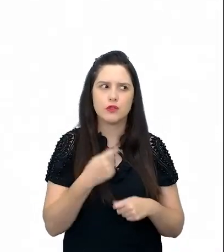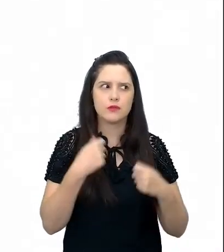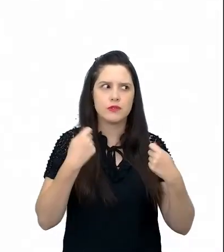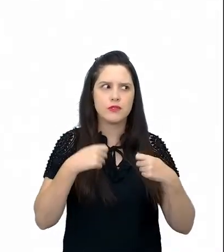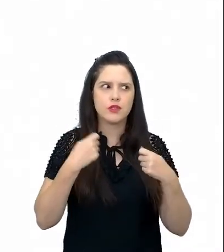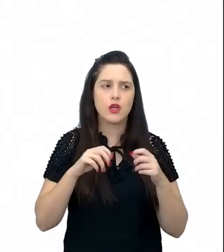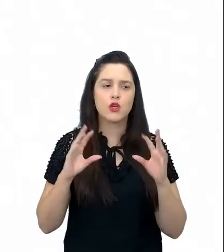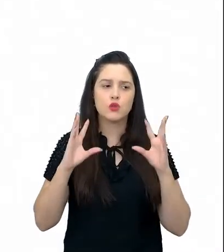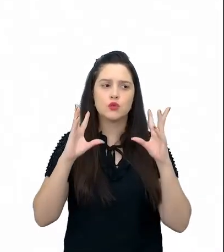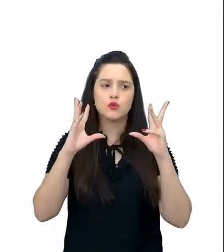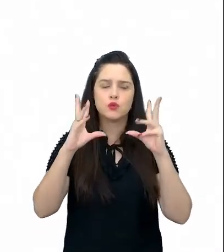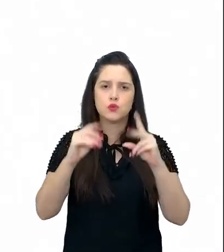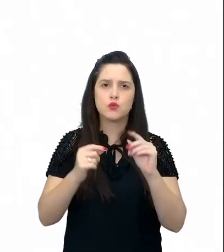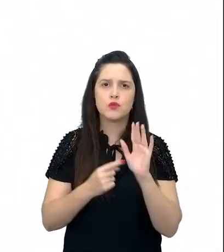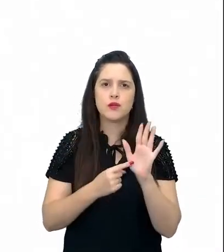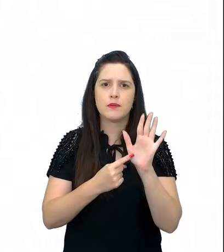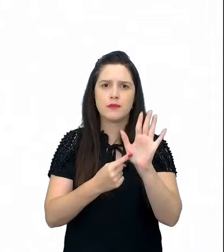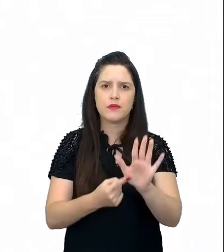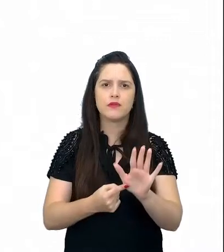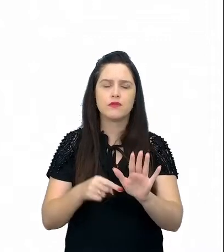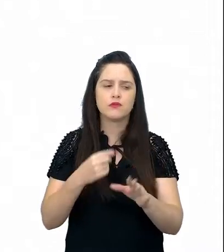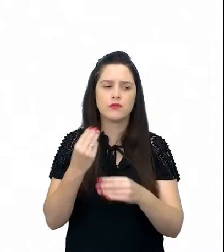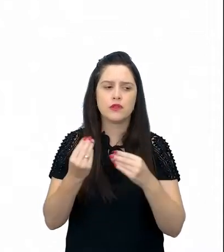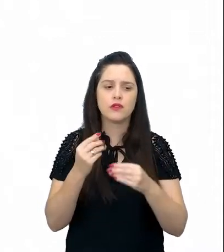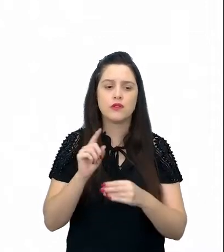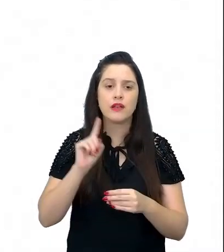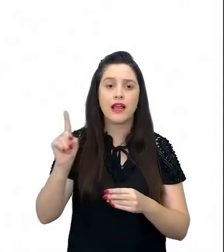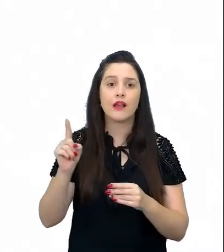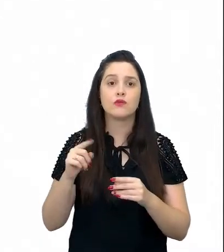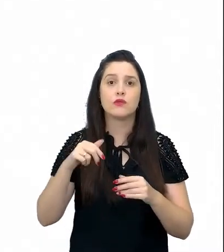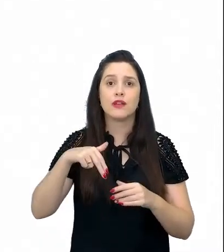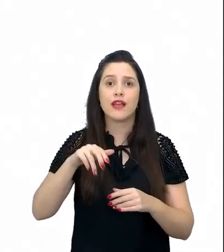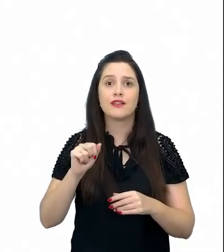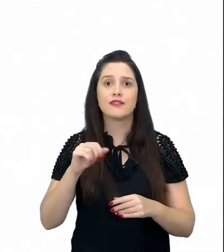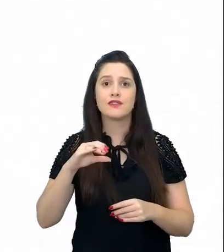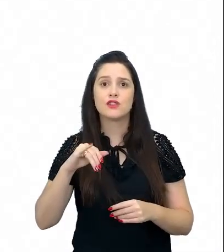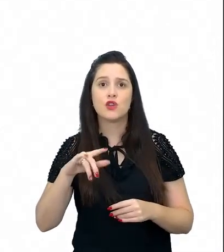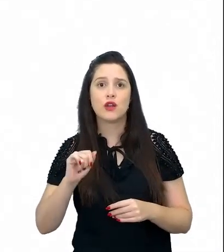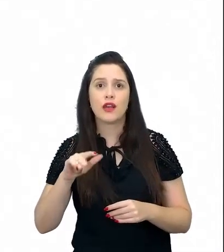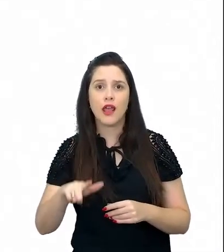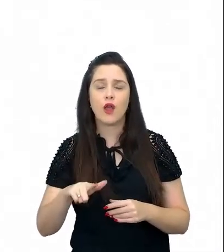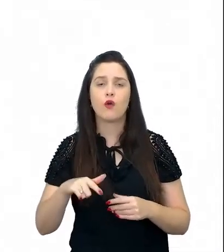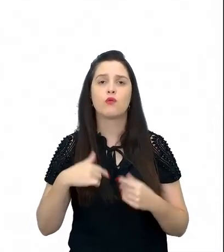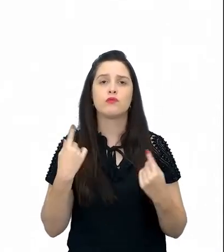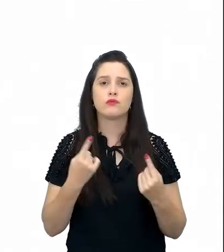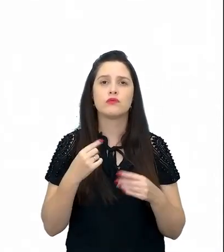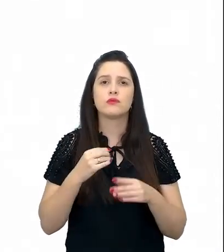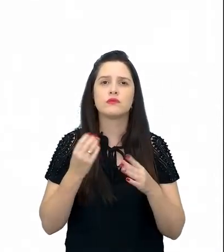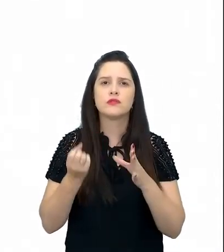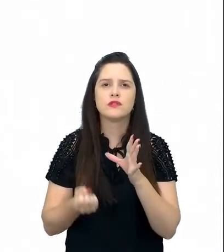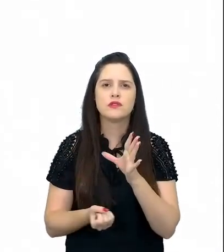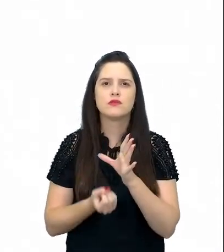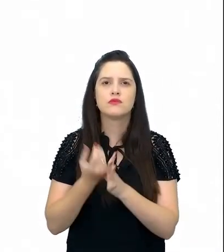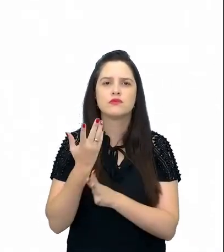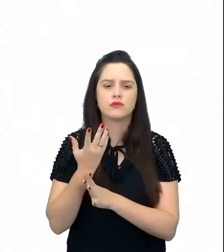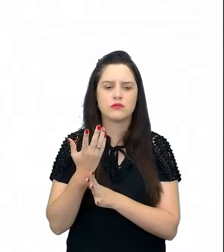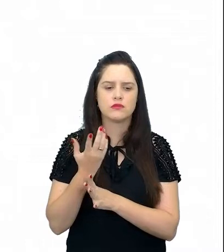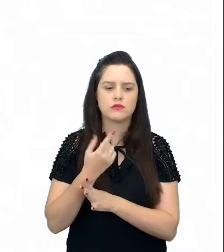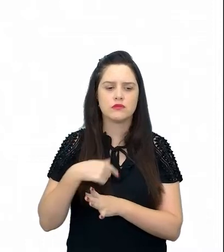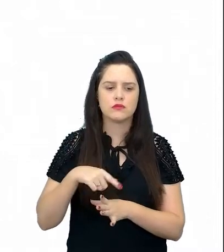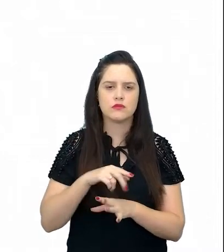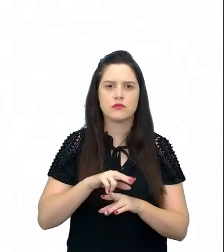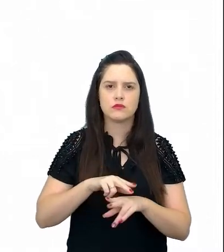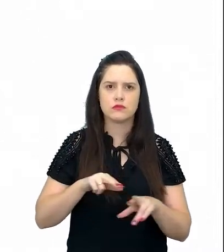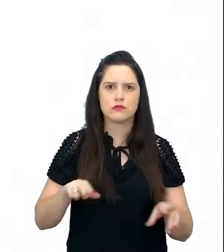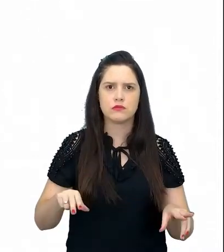E tudo isso é a representação do quê? Lá do nosso número racional que está sendo simplesmente transformado. Então, quando a gente observa que vai fazendo